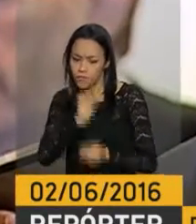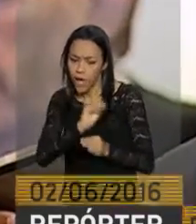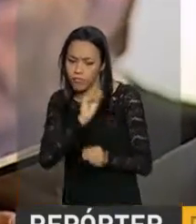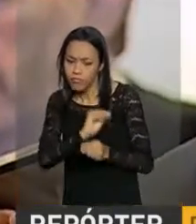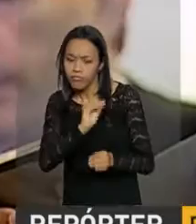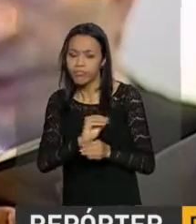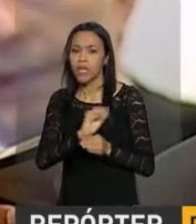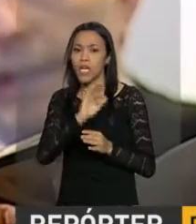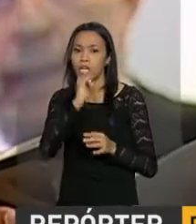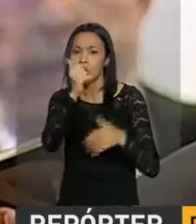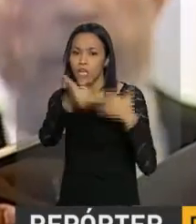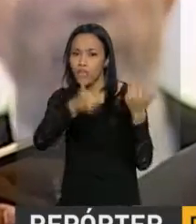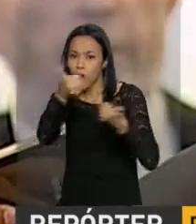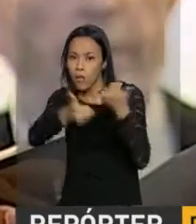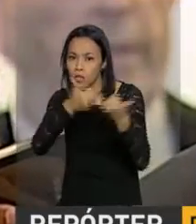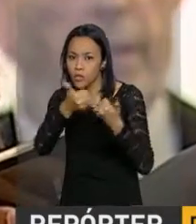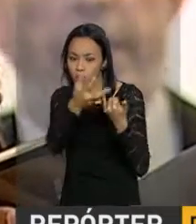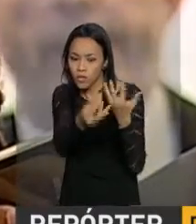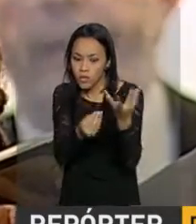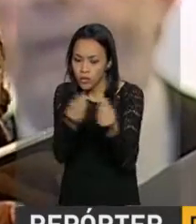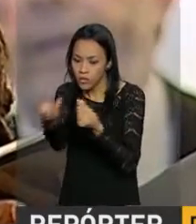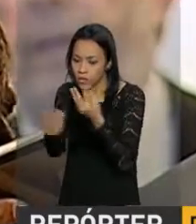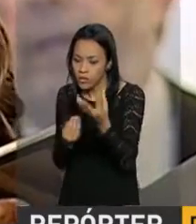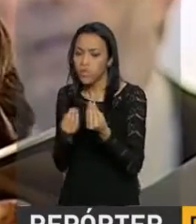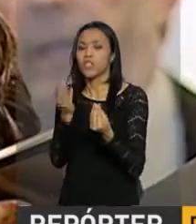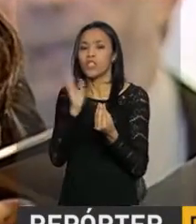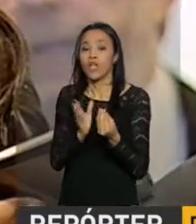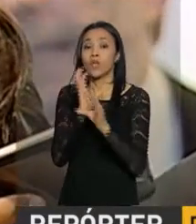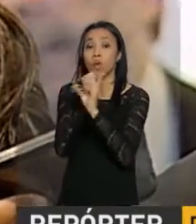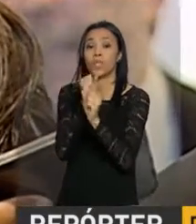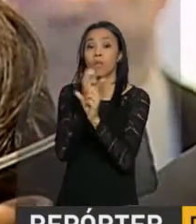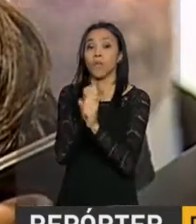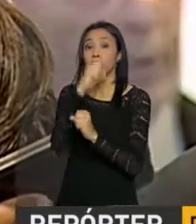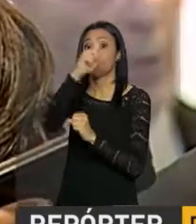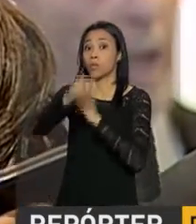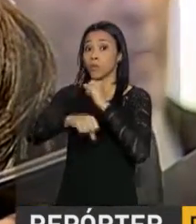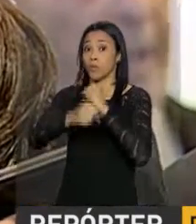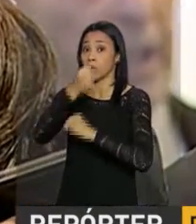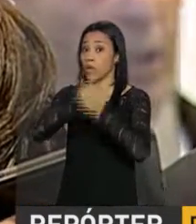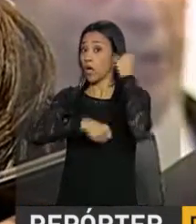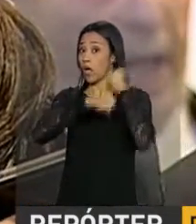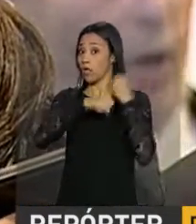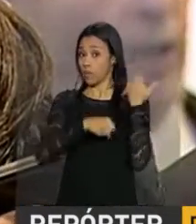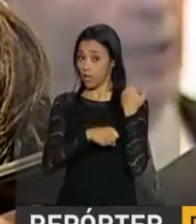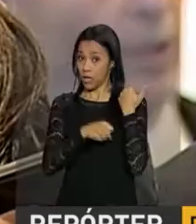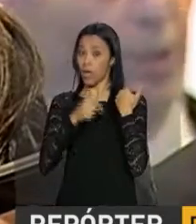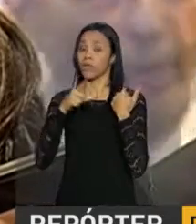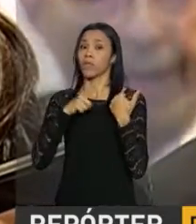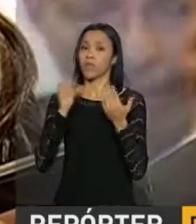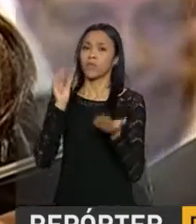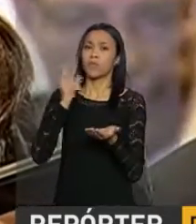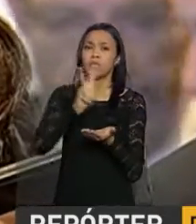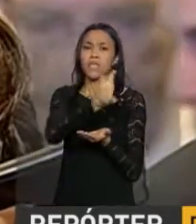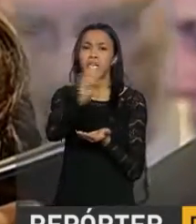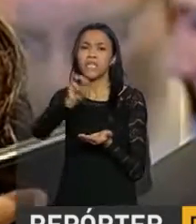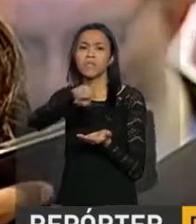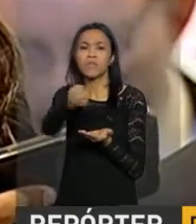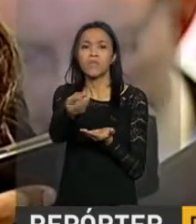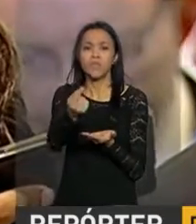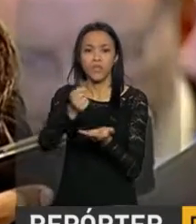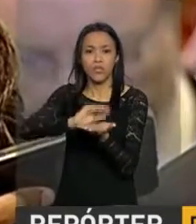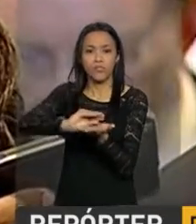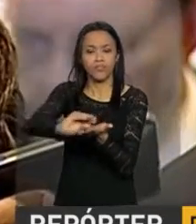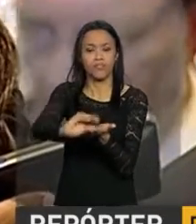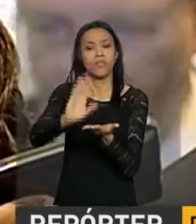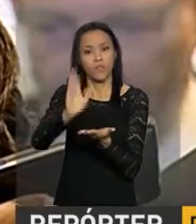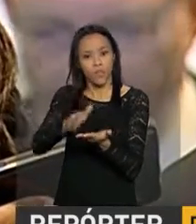os dados, e nós colocamos no orçamento do ano passado 500 milhões de reais especificamente para os Zika vírus, que estão sendo distribuídos